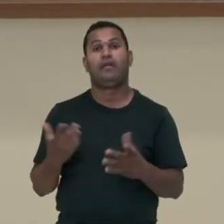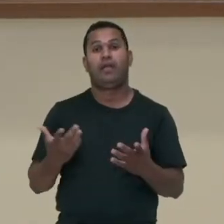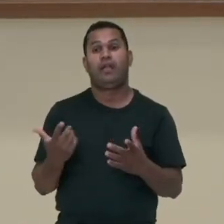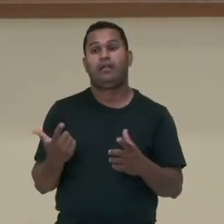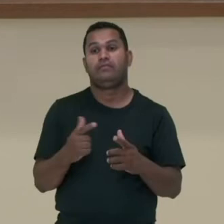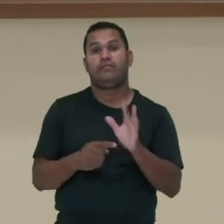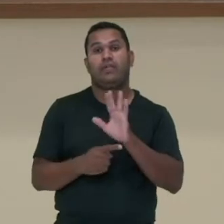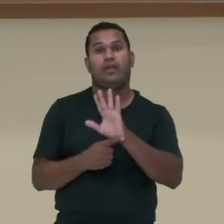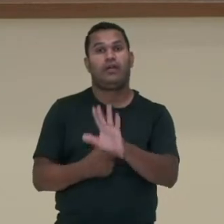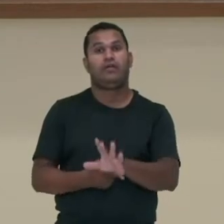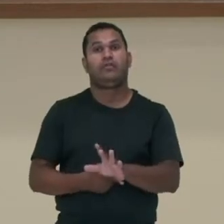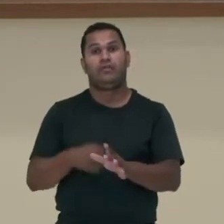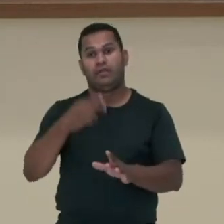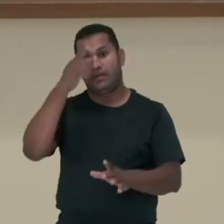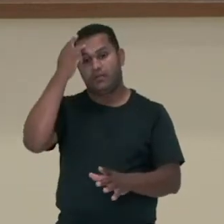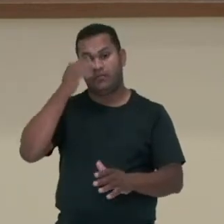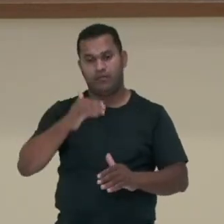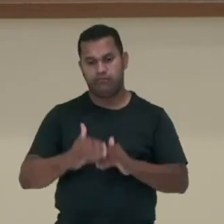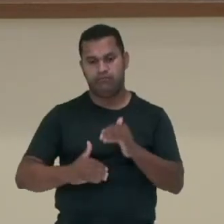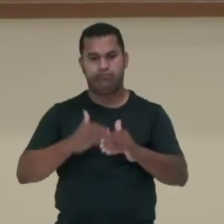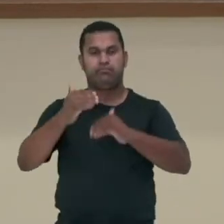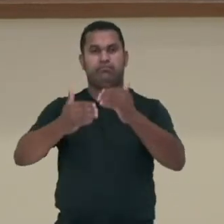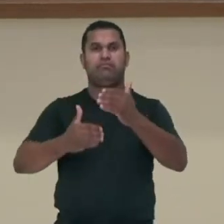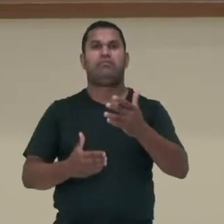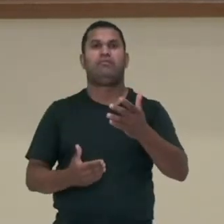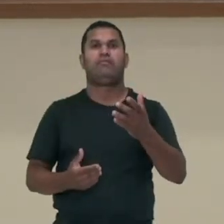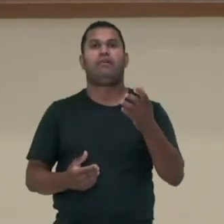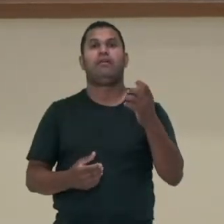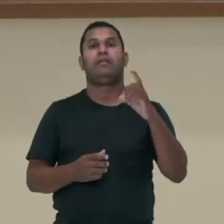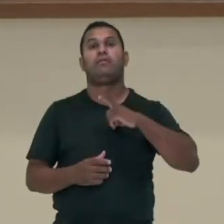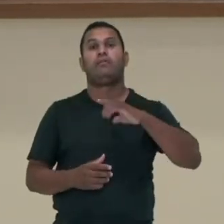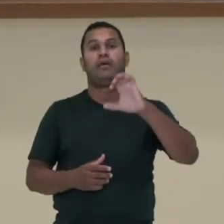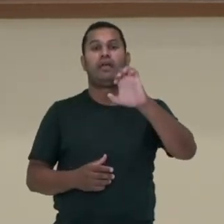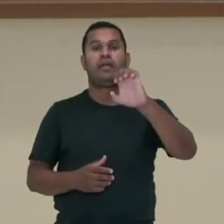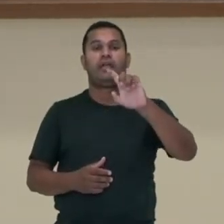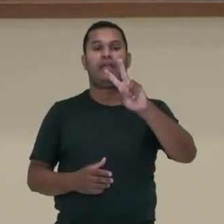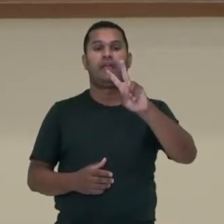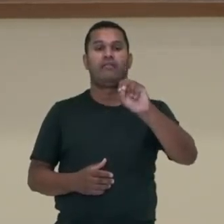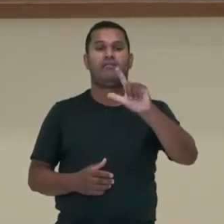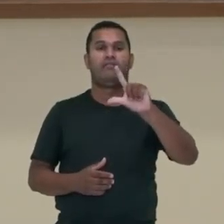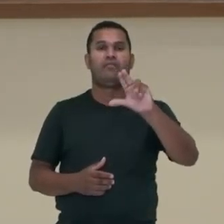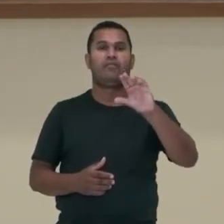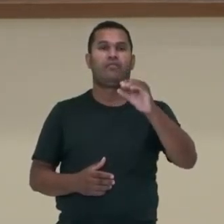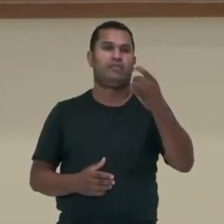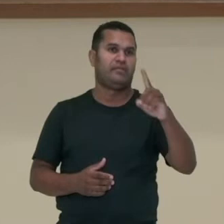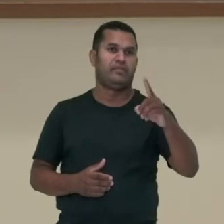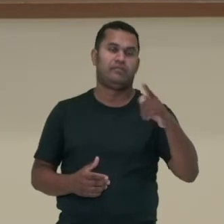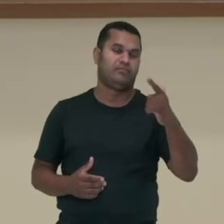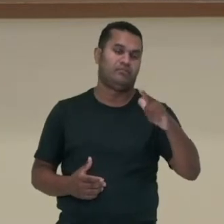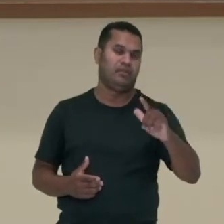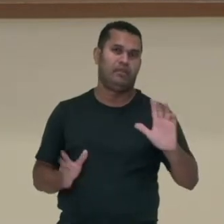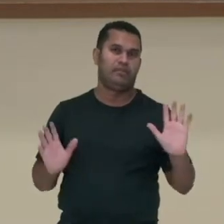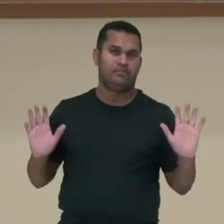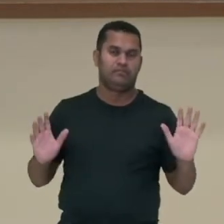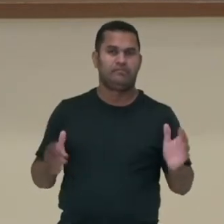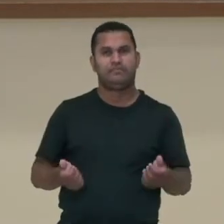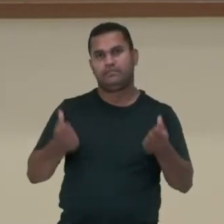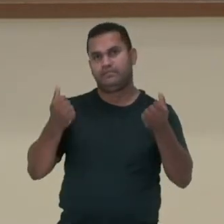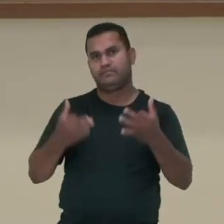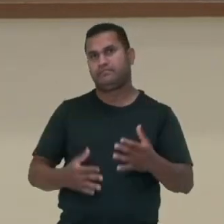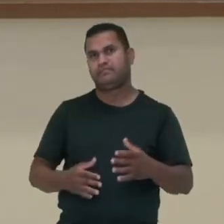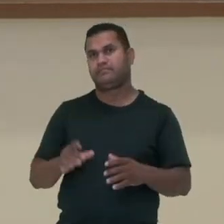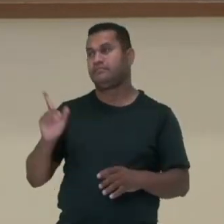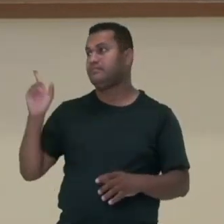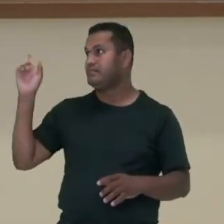tornar maior ou menor com o tempo, conforme a frequência que esse gene vai sendo transmitido de geração a geração. Agora, uma atividade